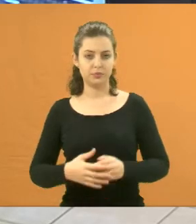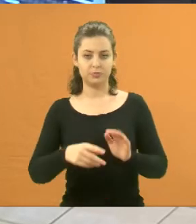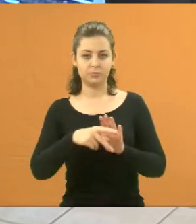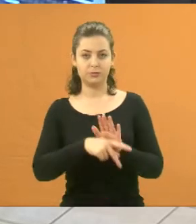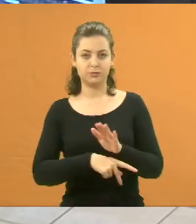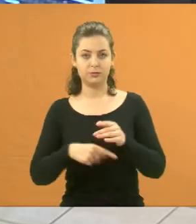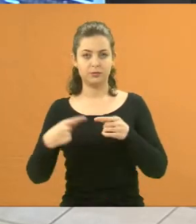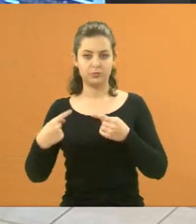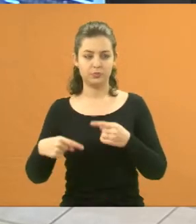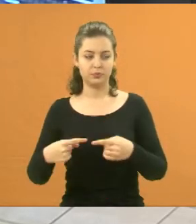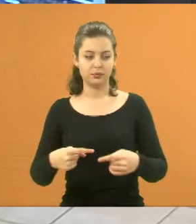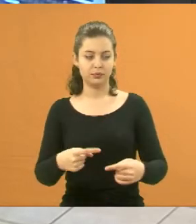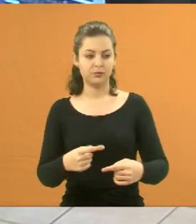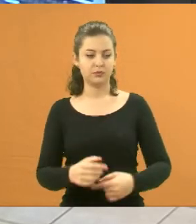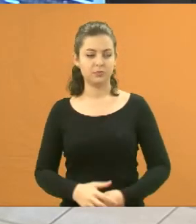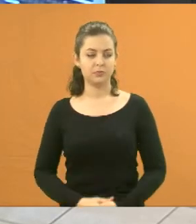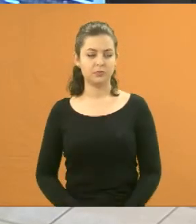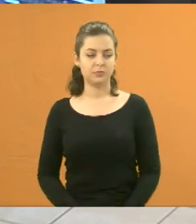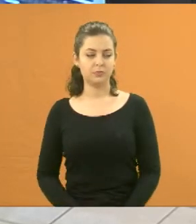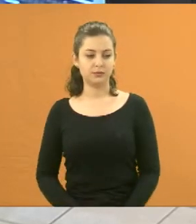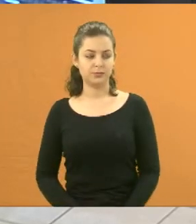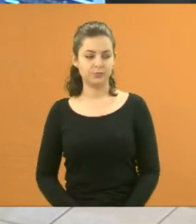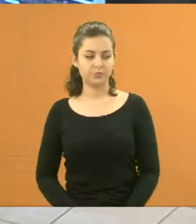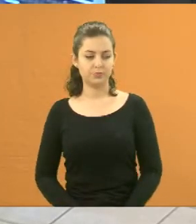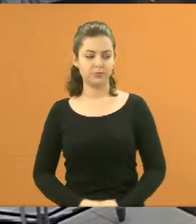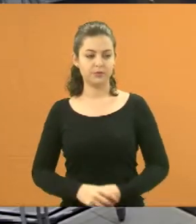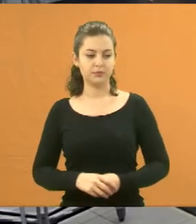Projeto continua em discussão.